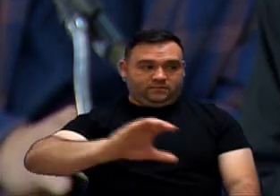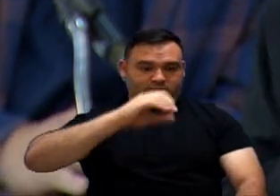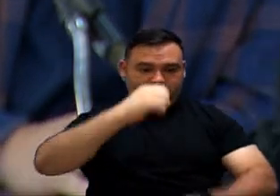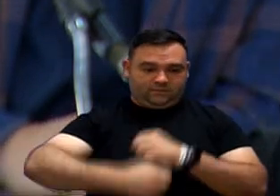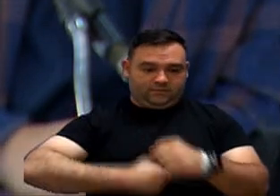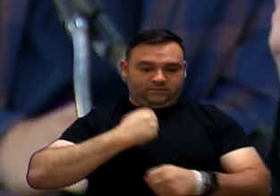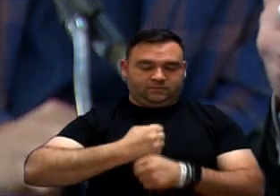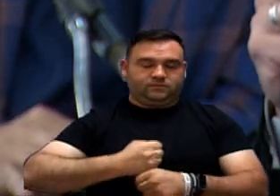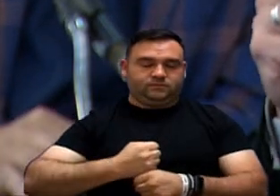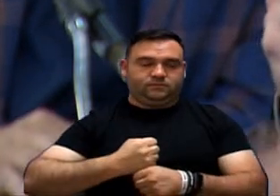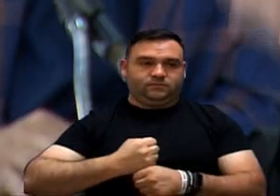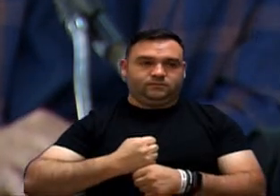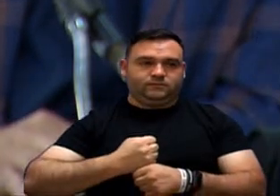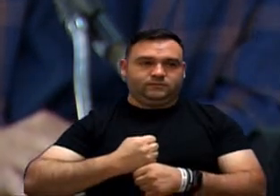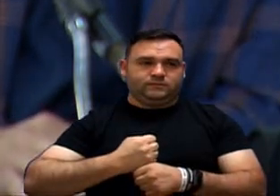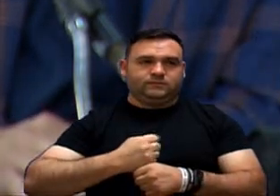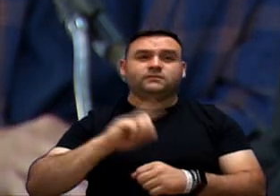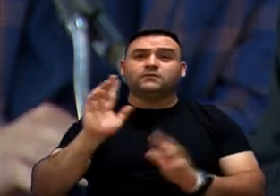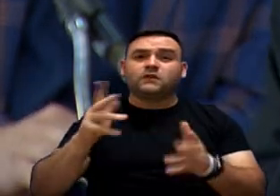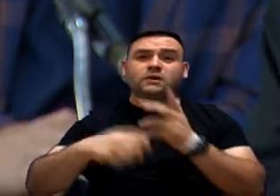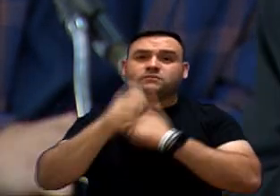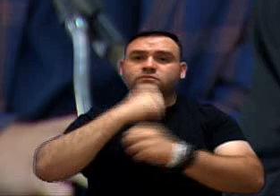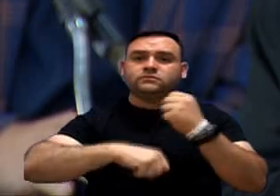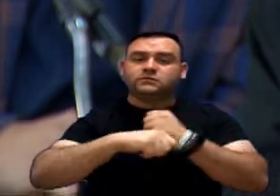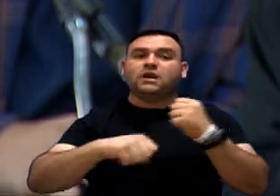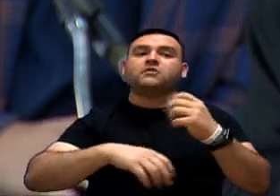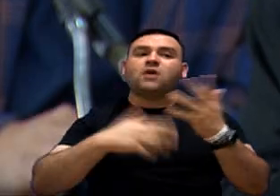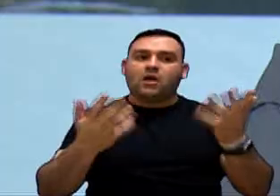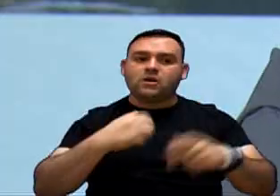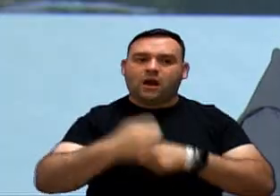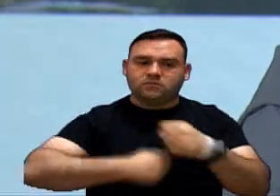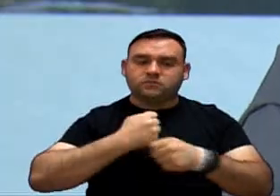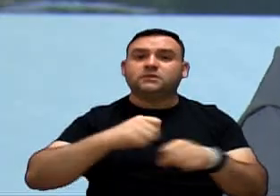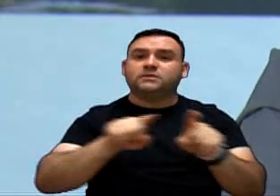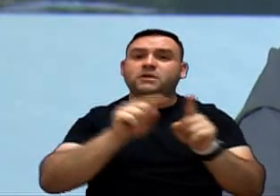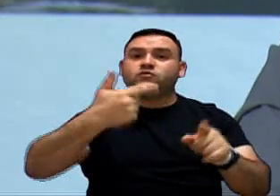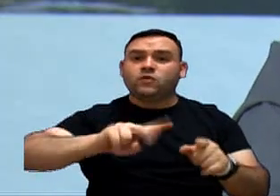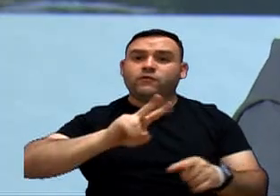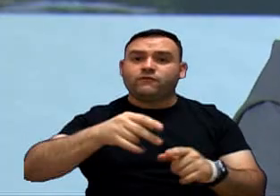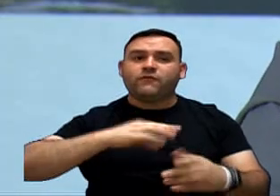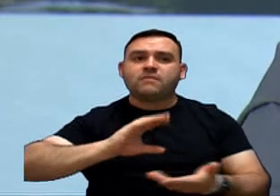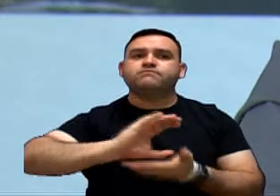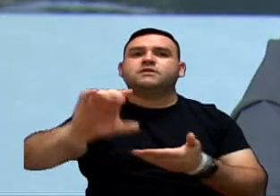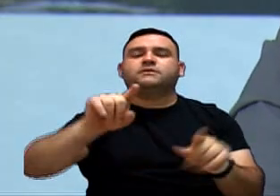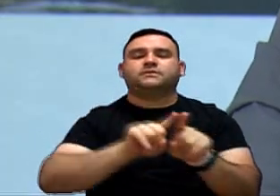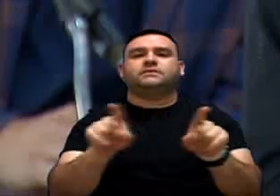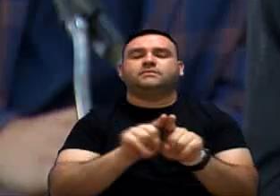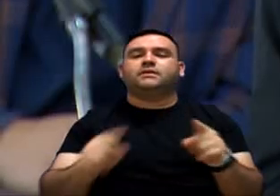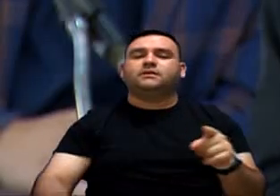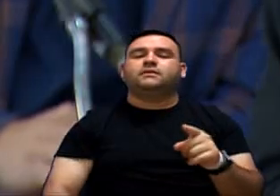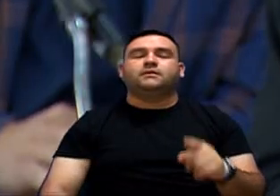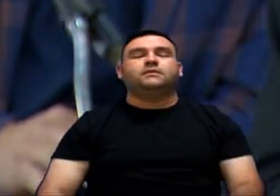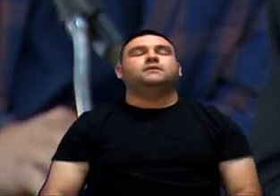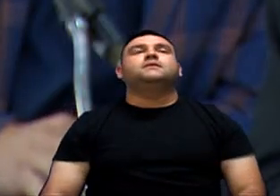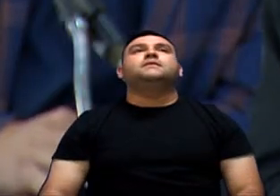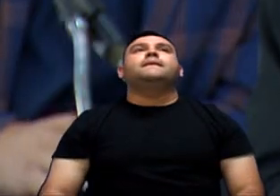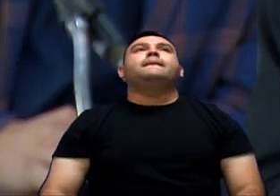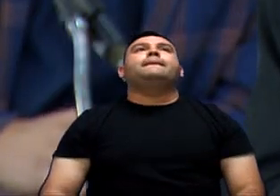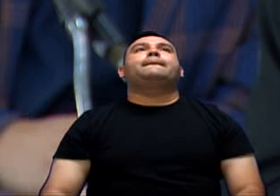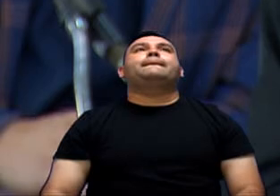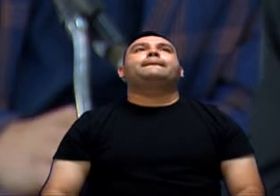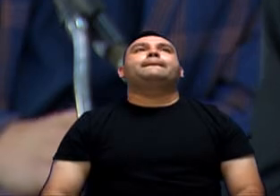ano agora... Não, eu já destinei o ano passado, esse ano já, e vou colocar de novo, já fiz sim. Isso. Então, eu acho que tem os outros vereadores